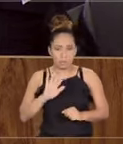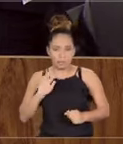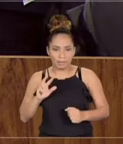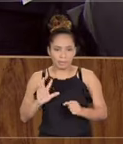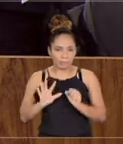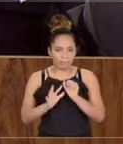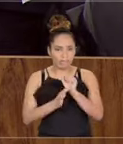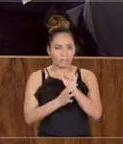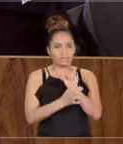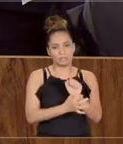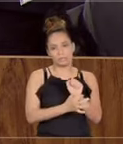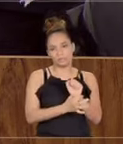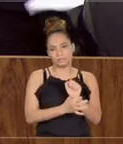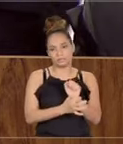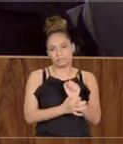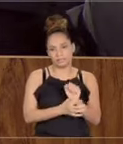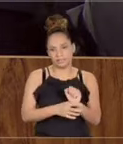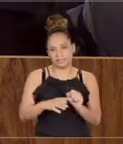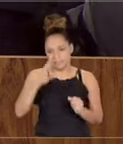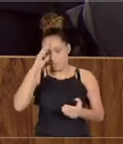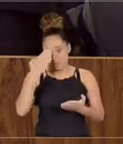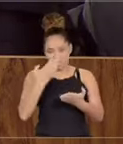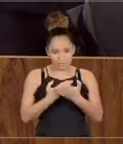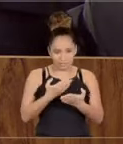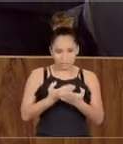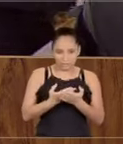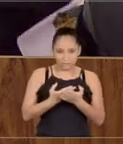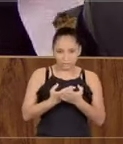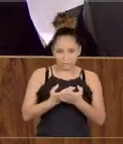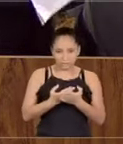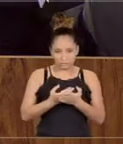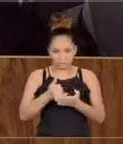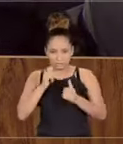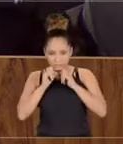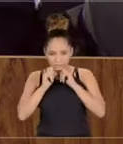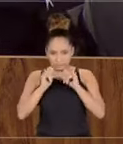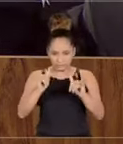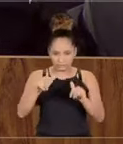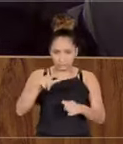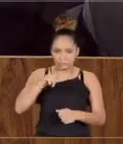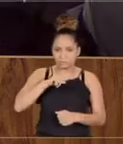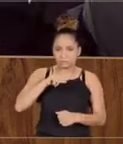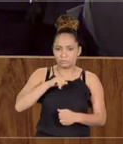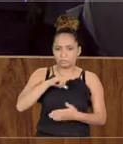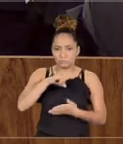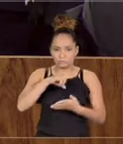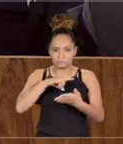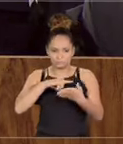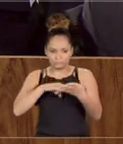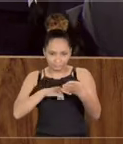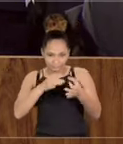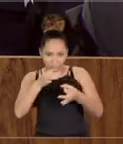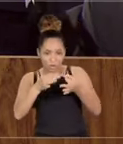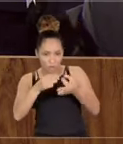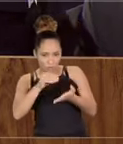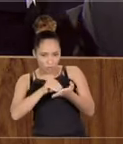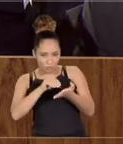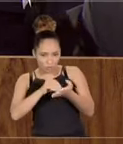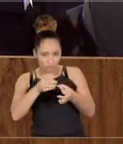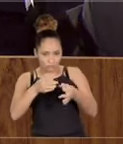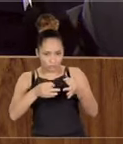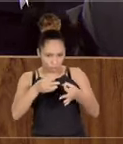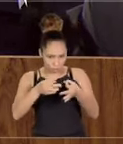reforçar, eu acredito que à época dessas declarações ainda havia inquérito em tramitação sobre o assunto.